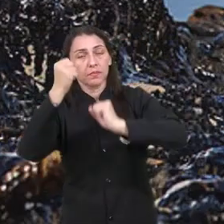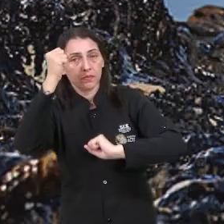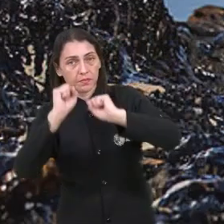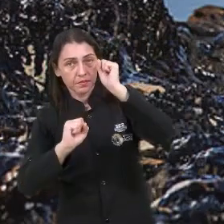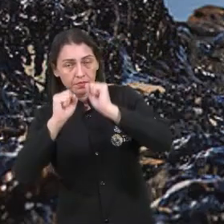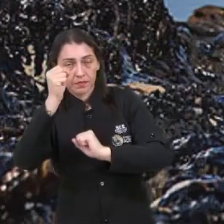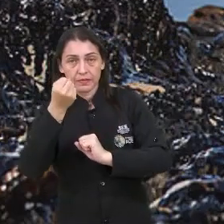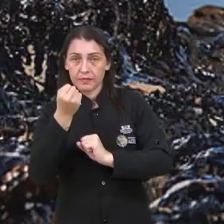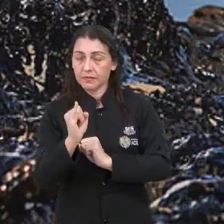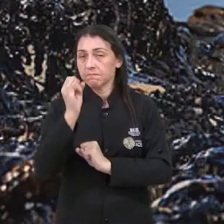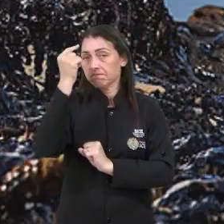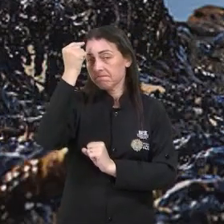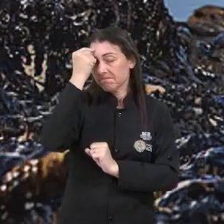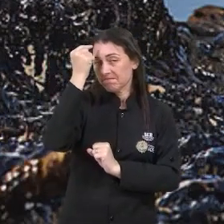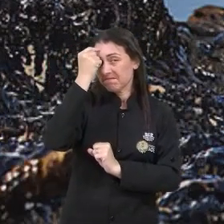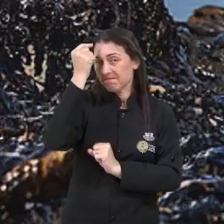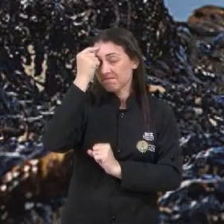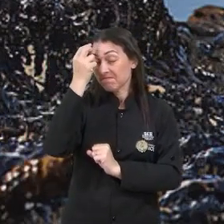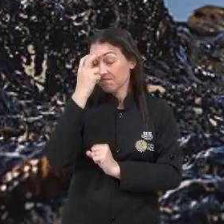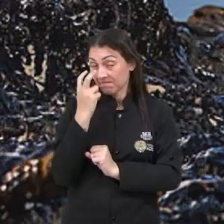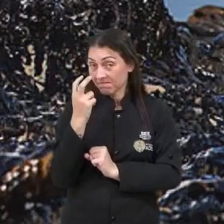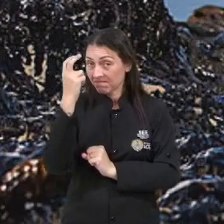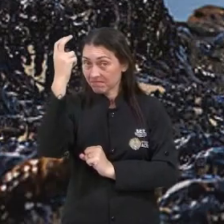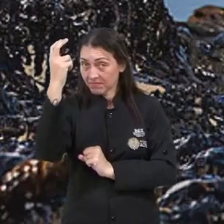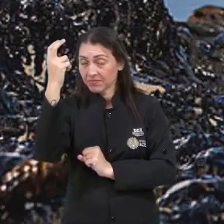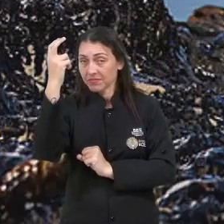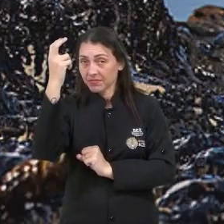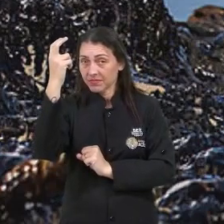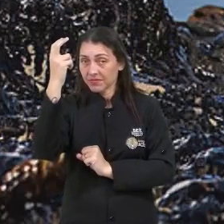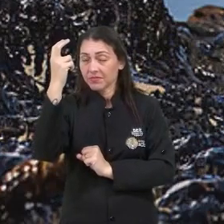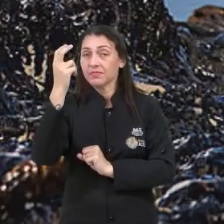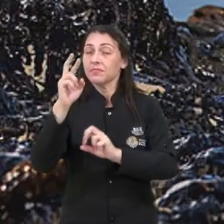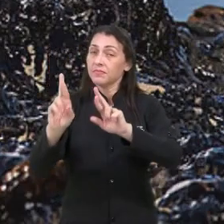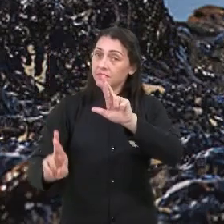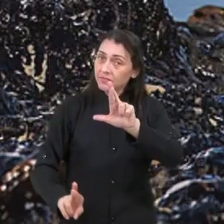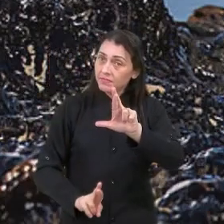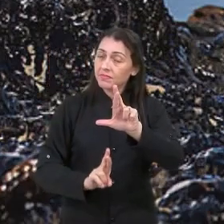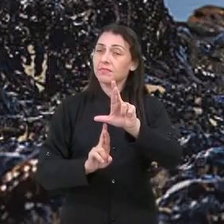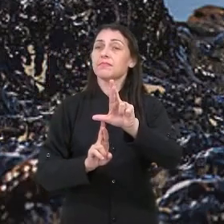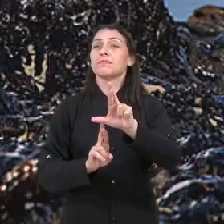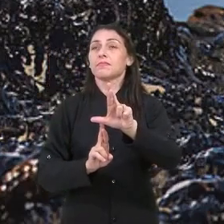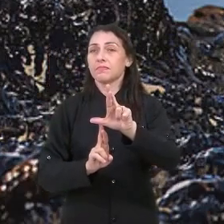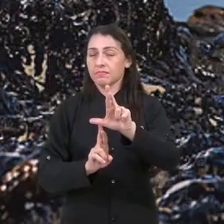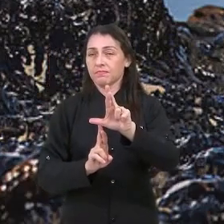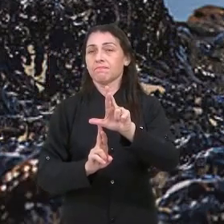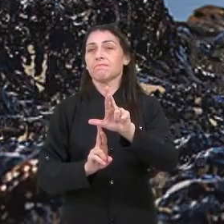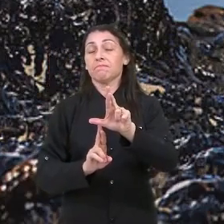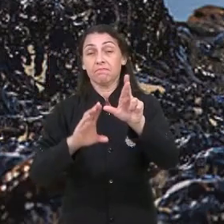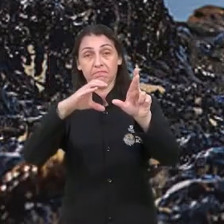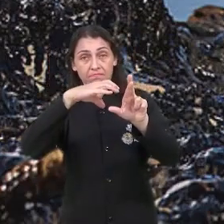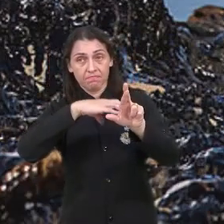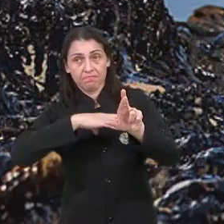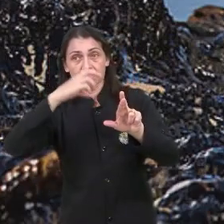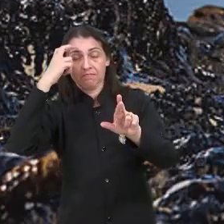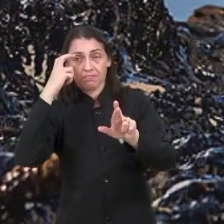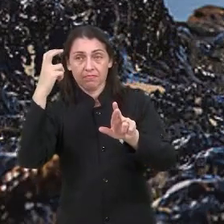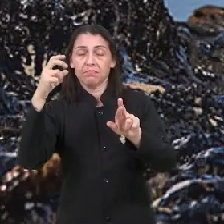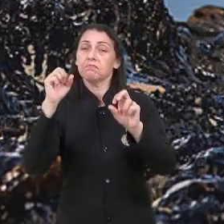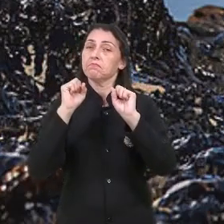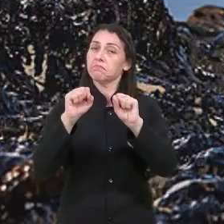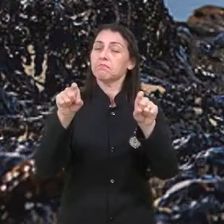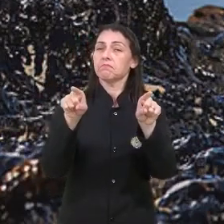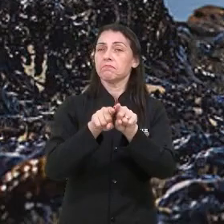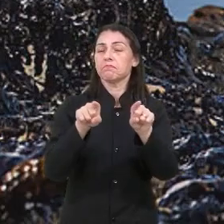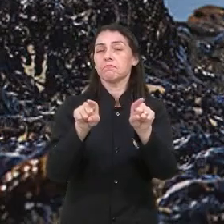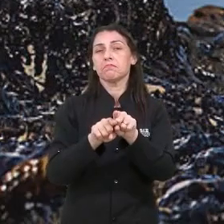se não forem pensadas de forma inteligente, de forma sustentável, como é o caso das Smart Cities, né, elas podem